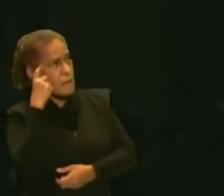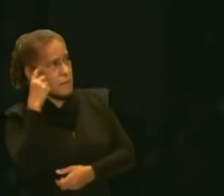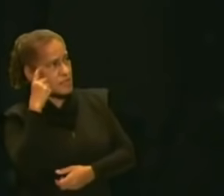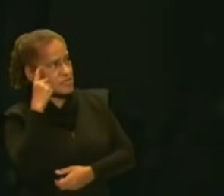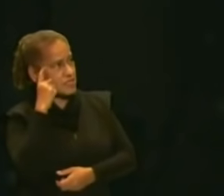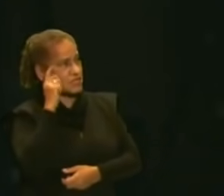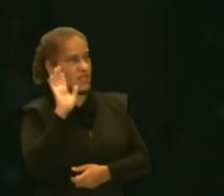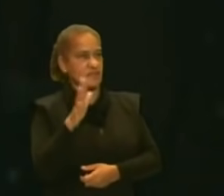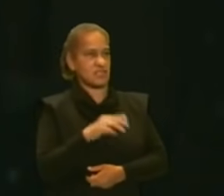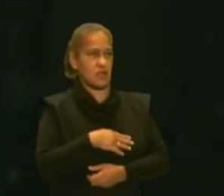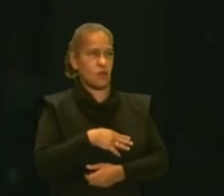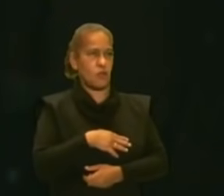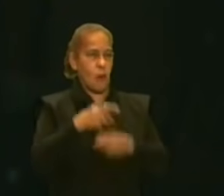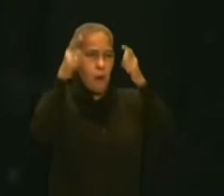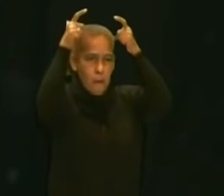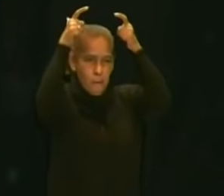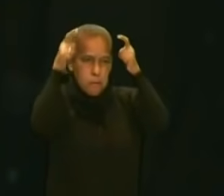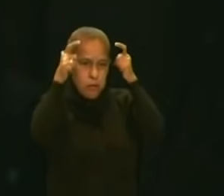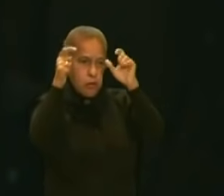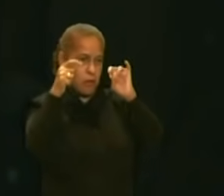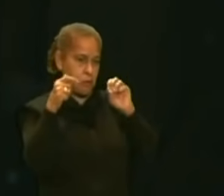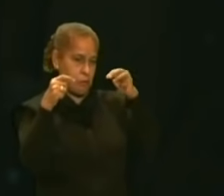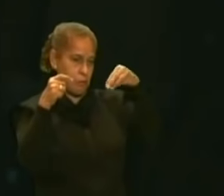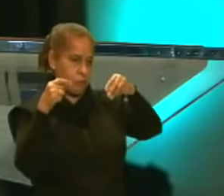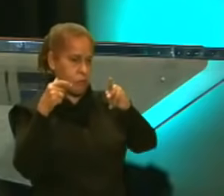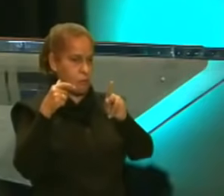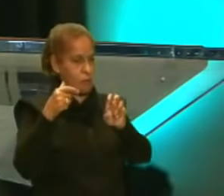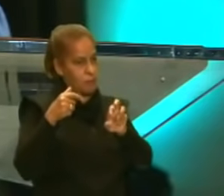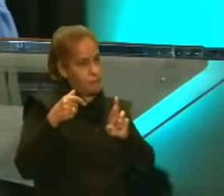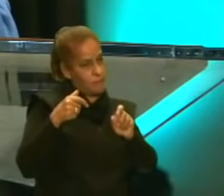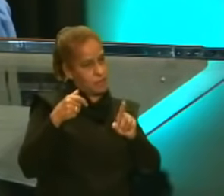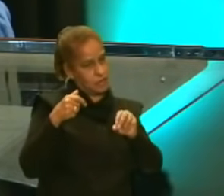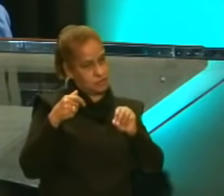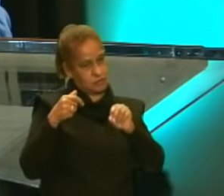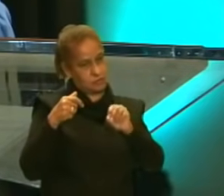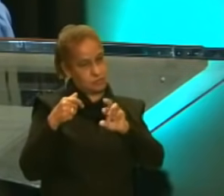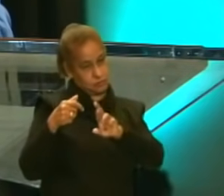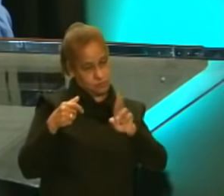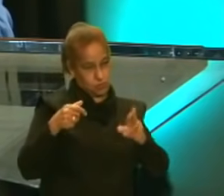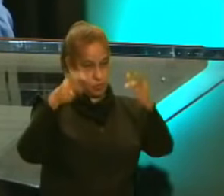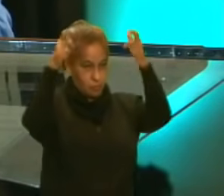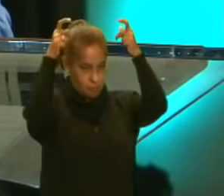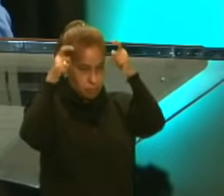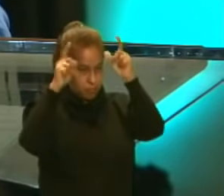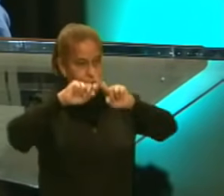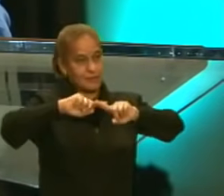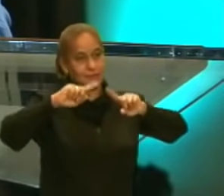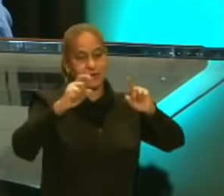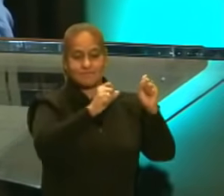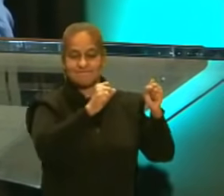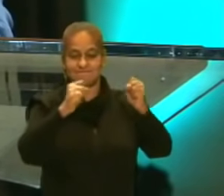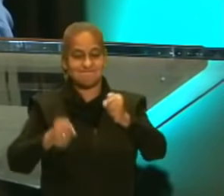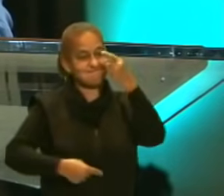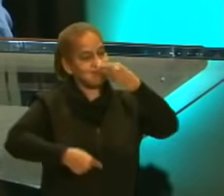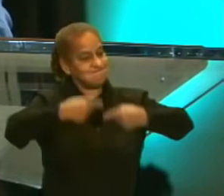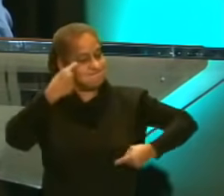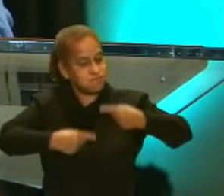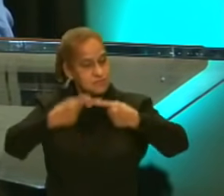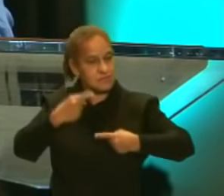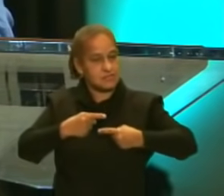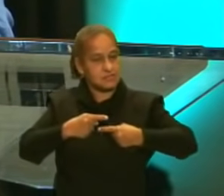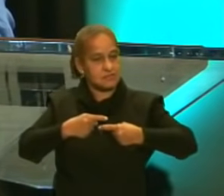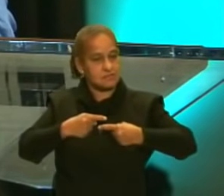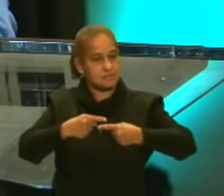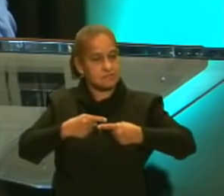um imperador, que vai ser alguma coisa assim, mas todo o poder político vai estar